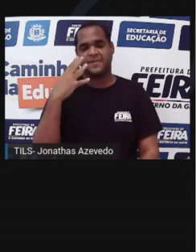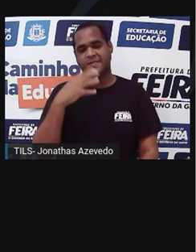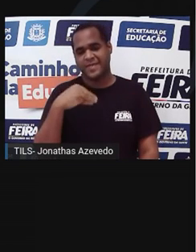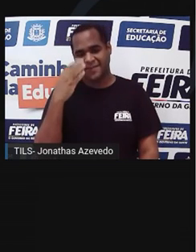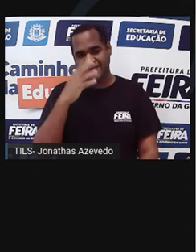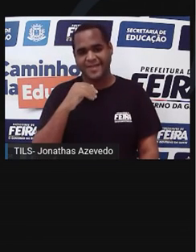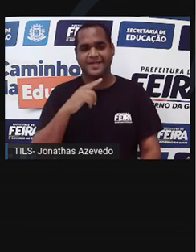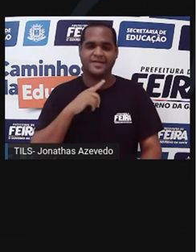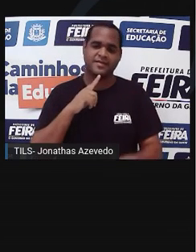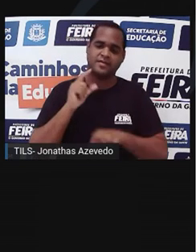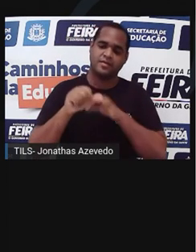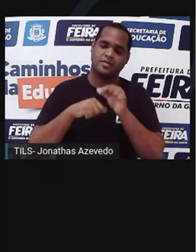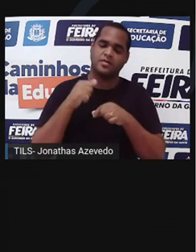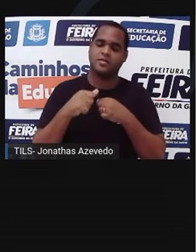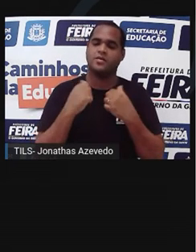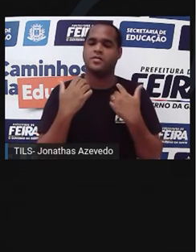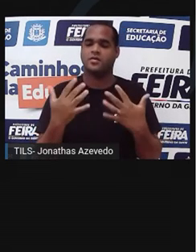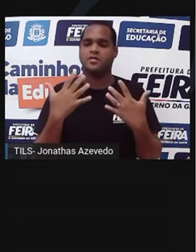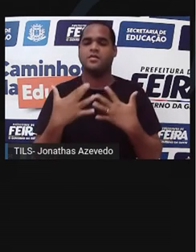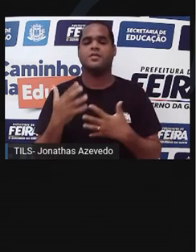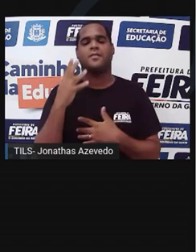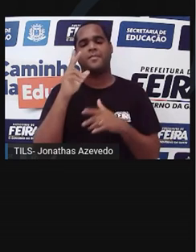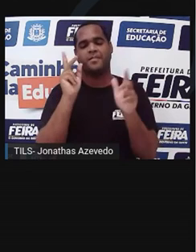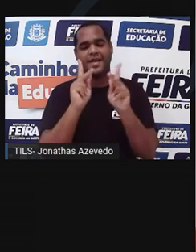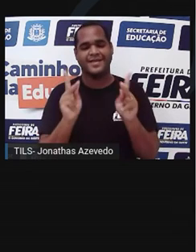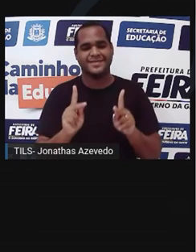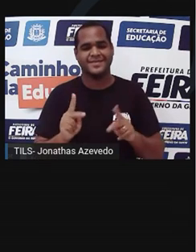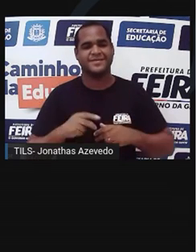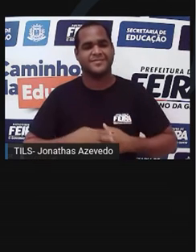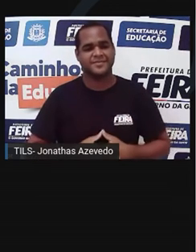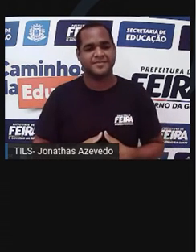cênica, recreação, turismo, paz de espírito.